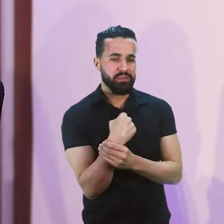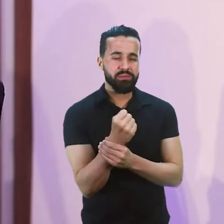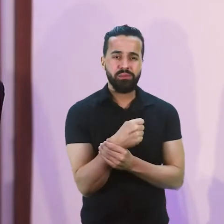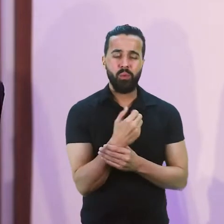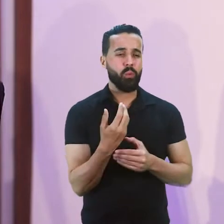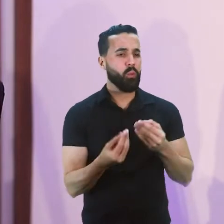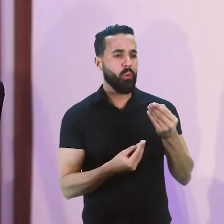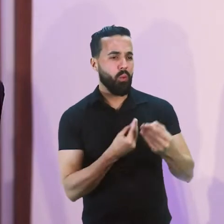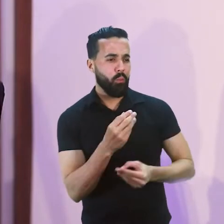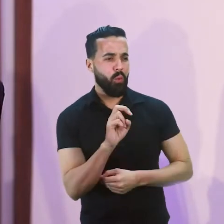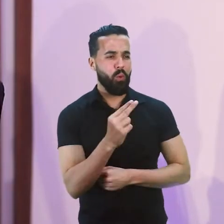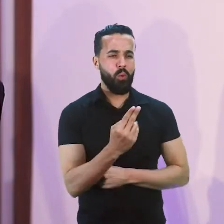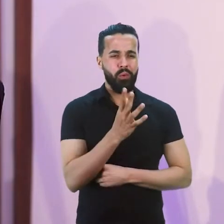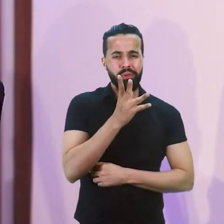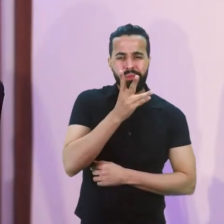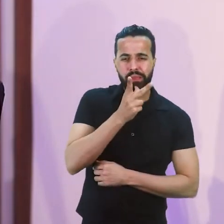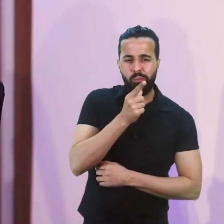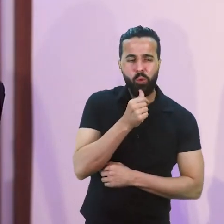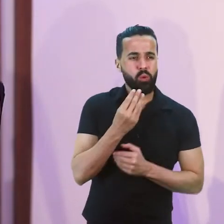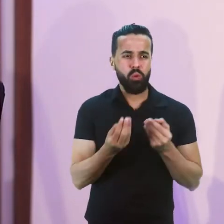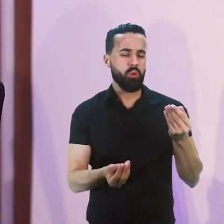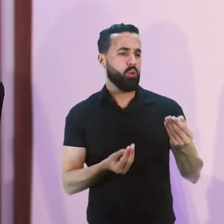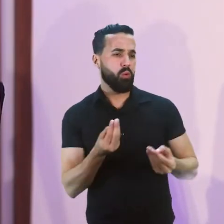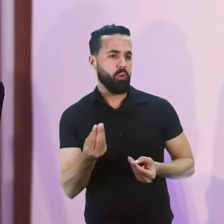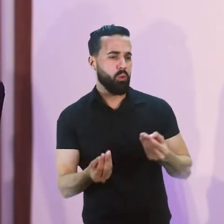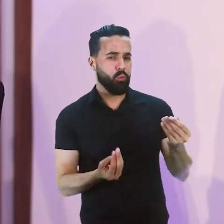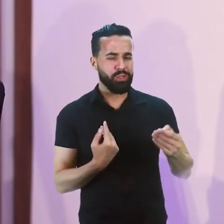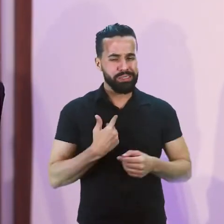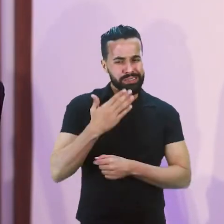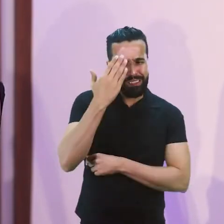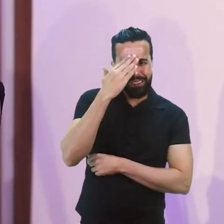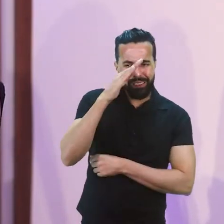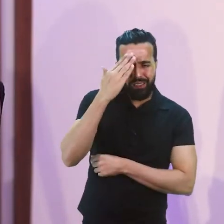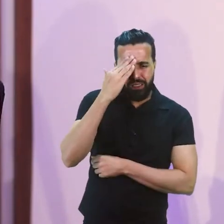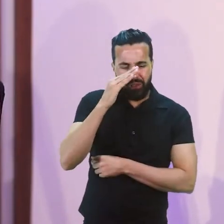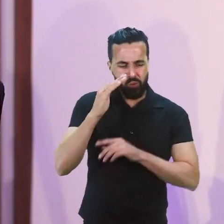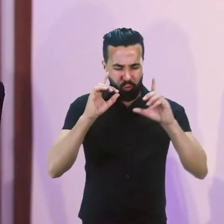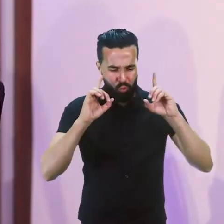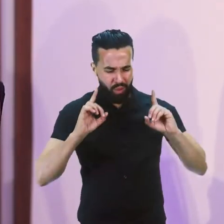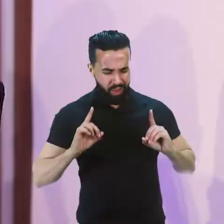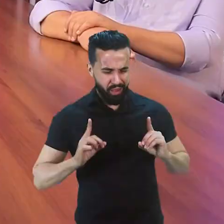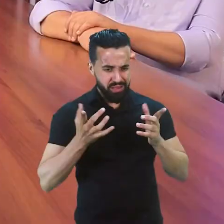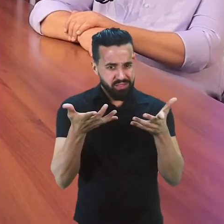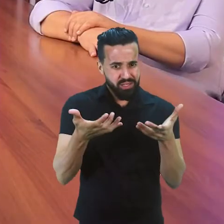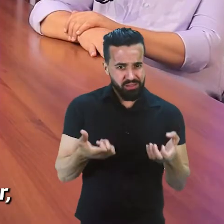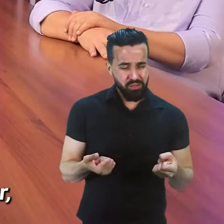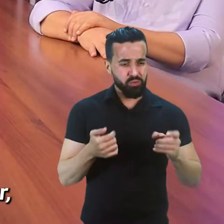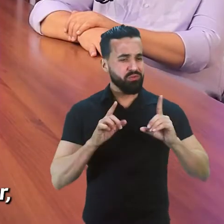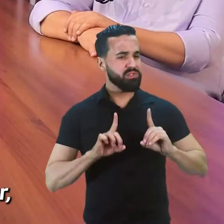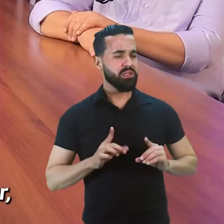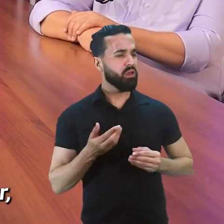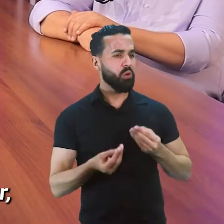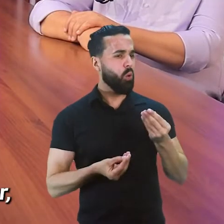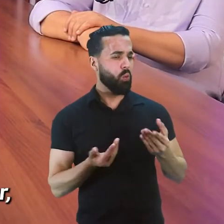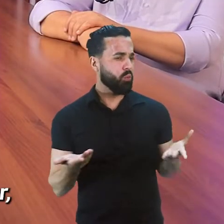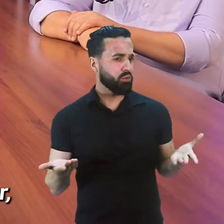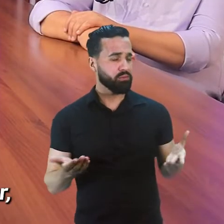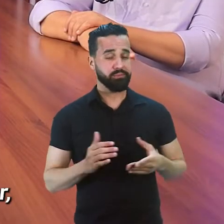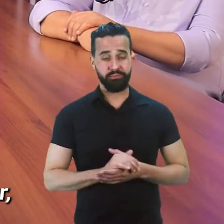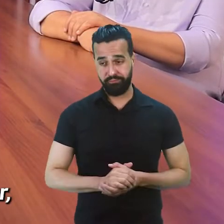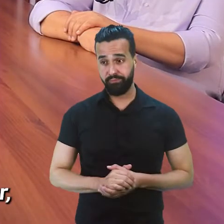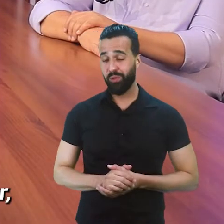fazer a reabilitação porque estava se compreendendo enquanto pessoa com deficiência? Como é que foi esse processo? Não, eu queria logo